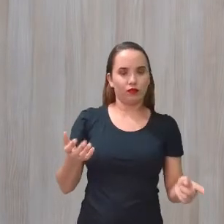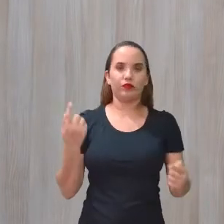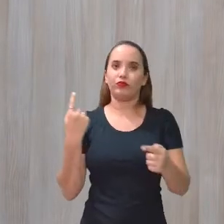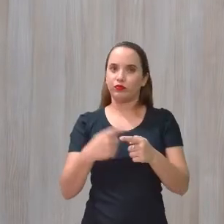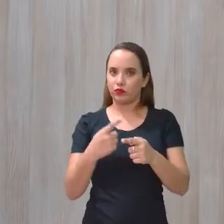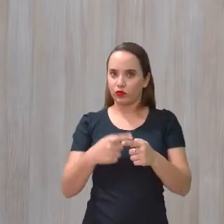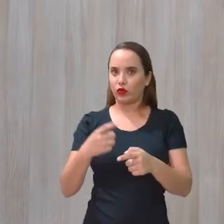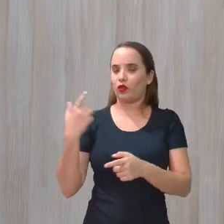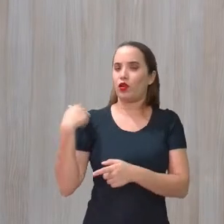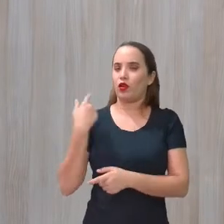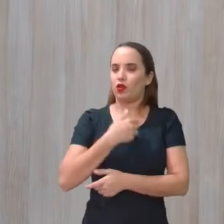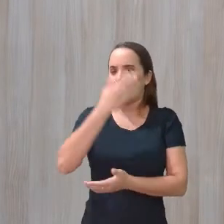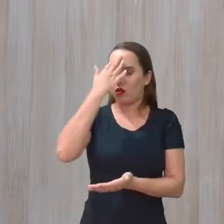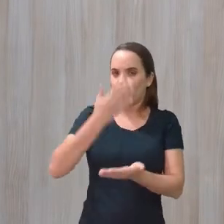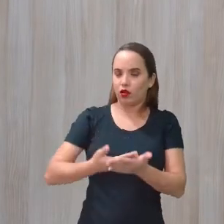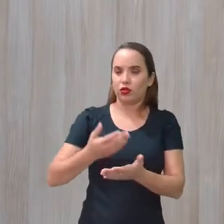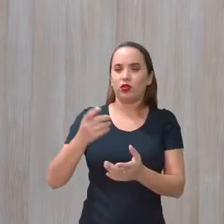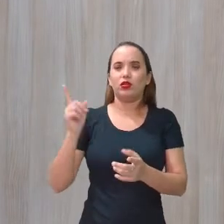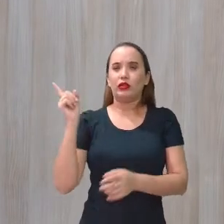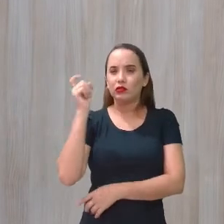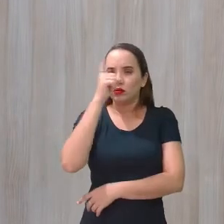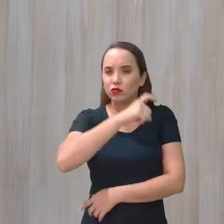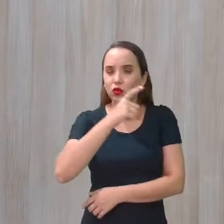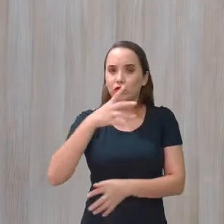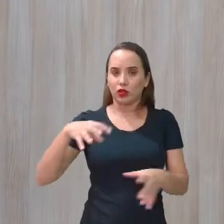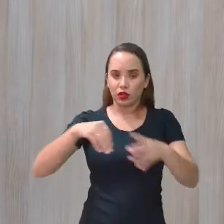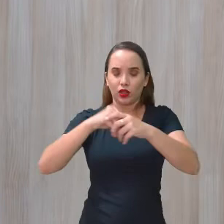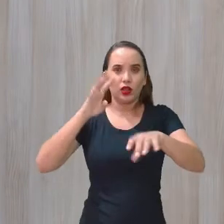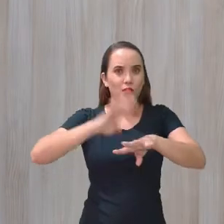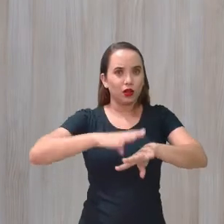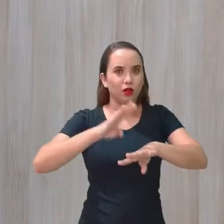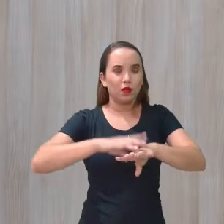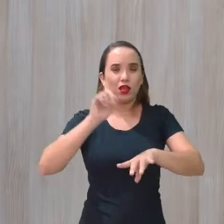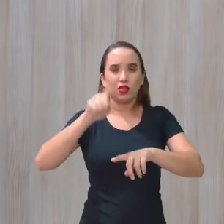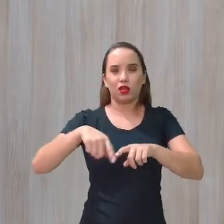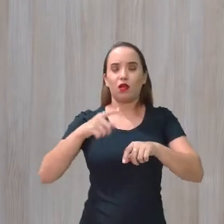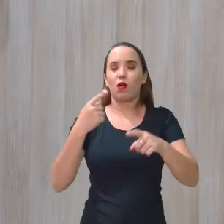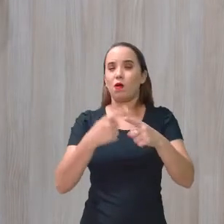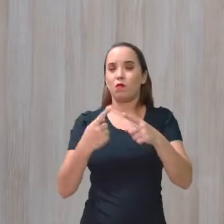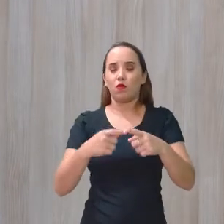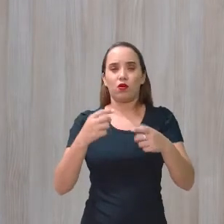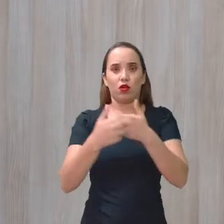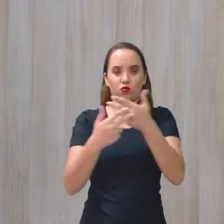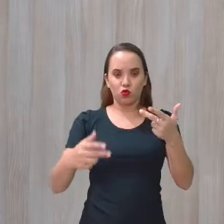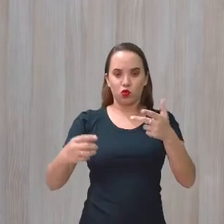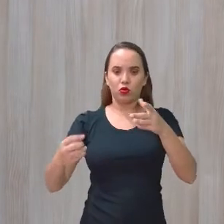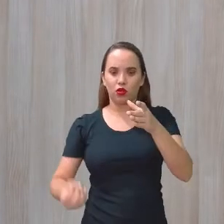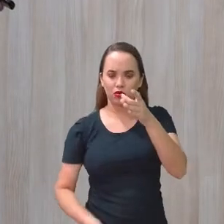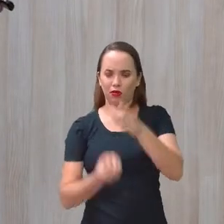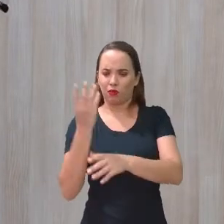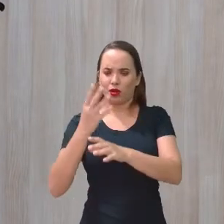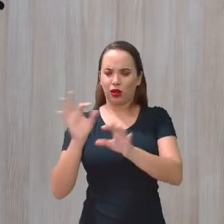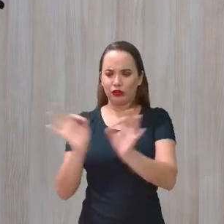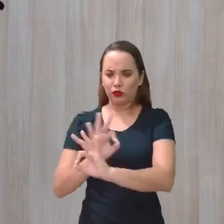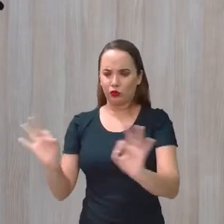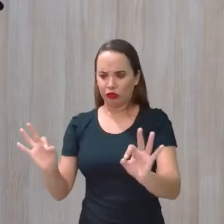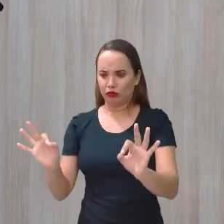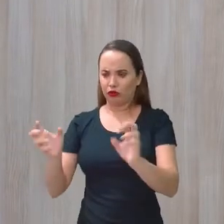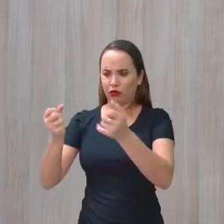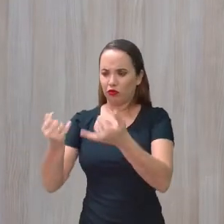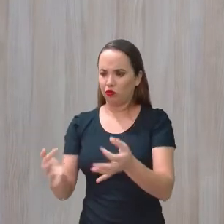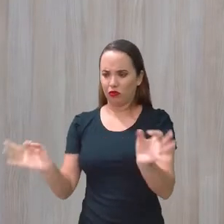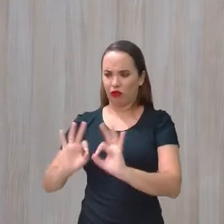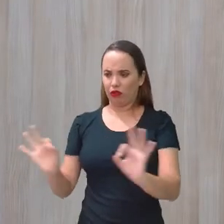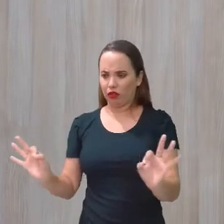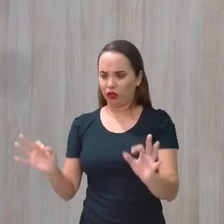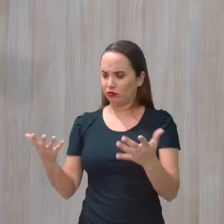que muitas vezes essas dificuldades que existem em matemática é porque as coisas aparecem do nada, ou seja, por que é assim? Não existe essa coisa de